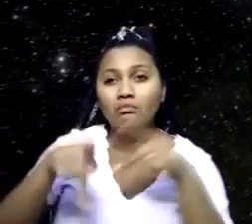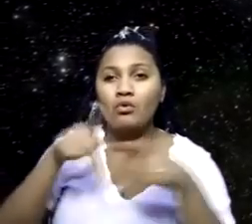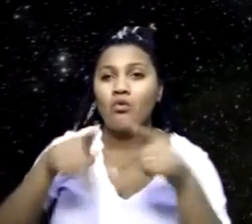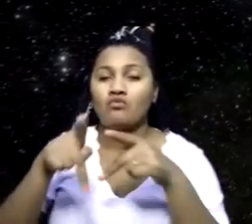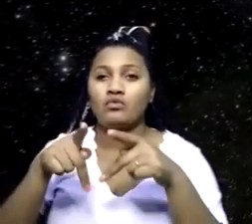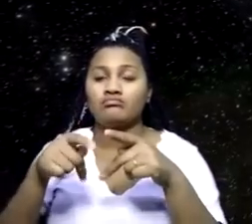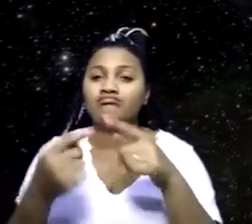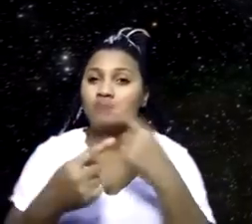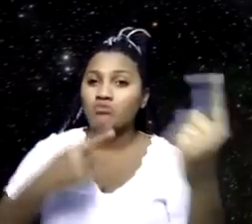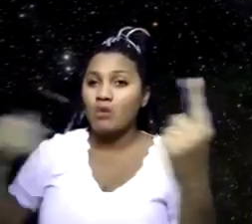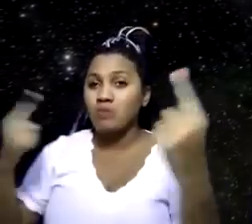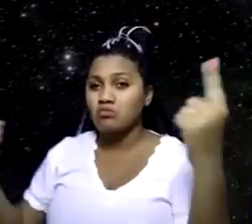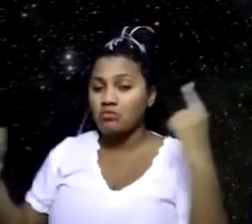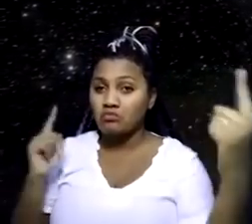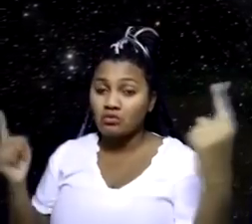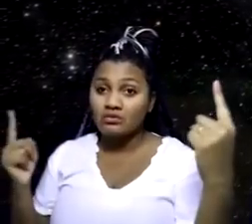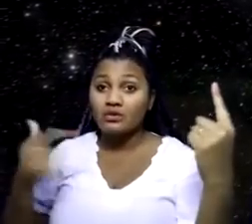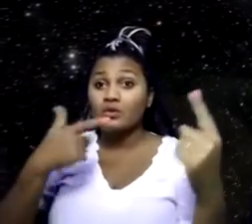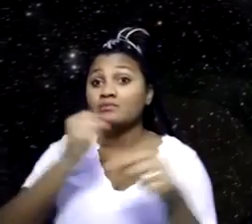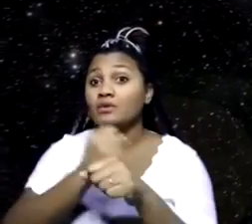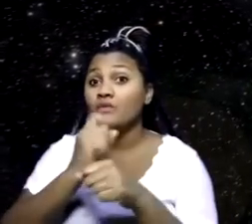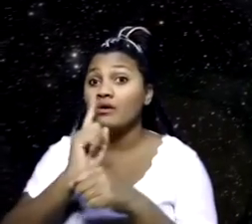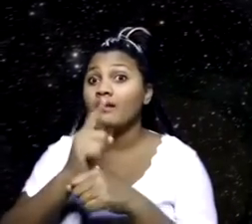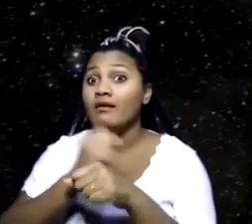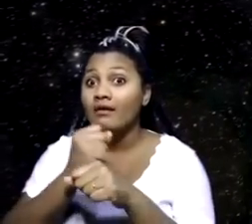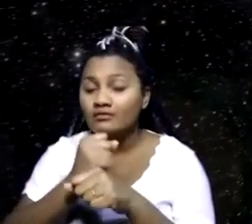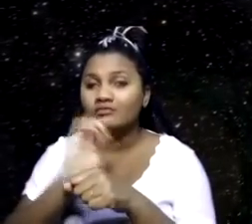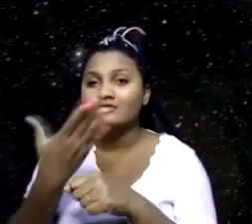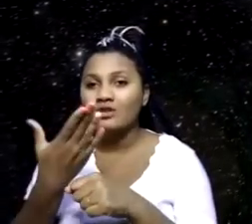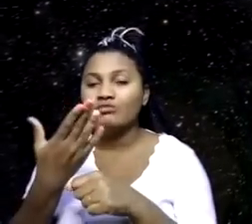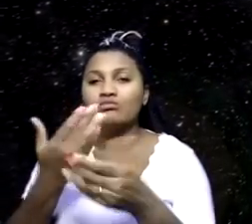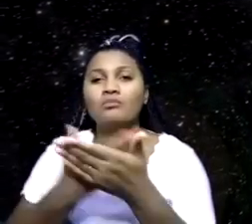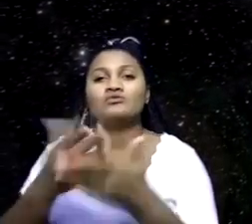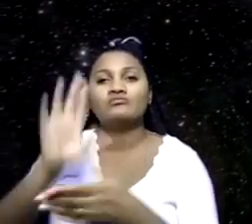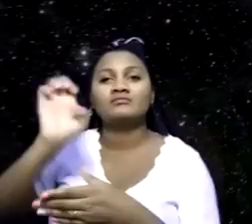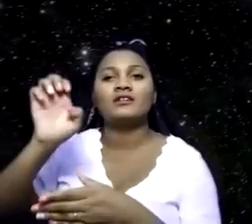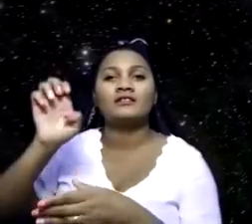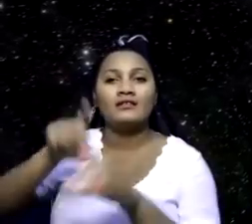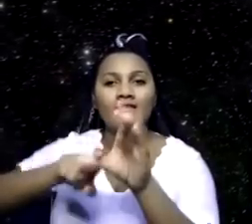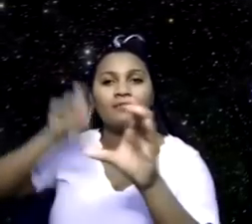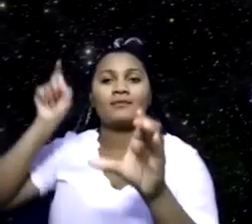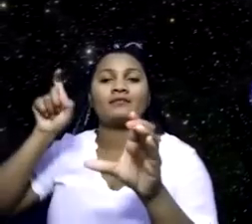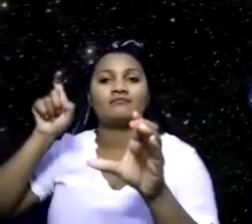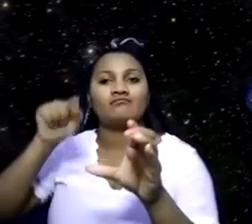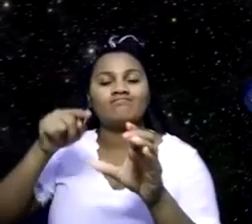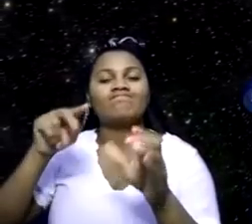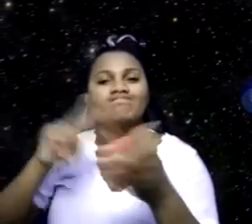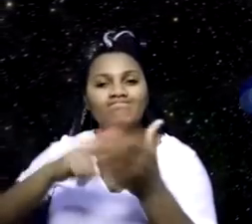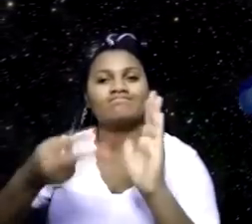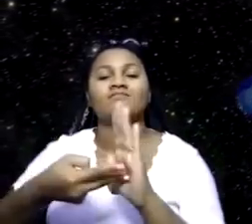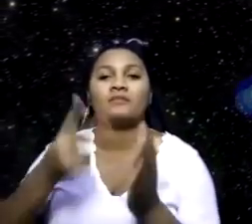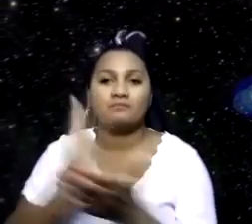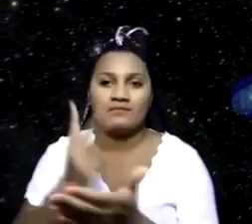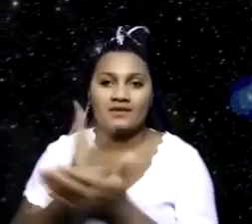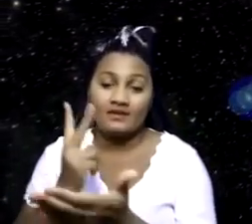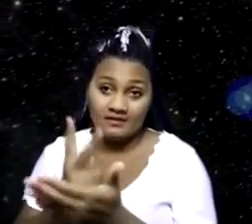espalhado no mundo inteiro por quase 2000 anos, se tornou uma nação independente. Este foi o sinal-chave pela qual todos